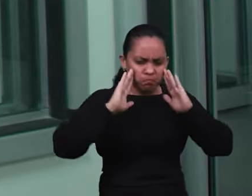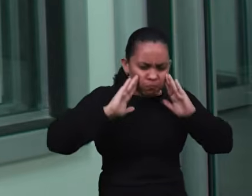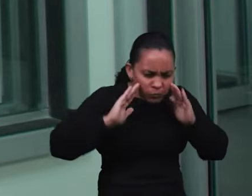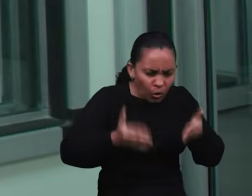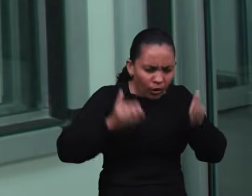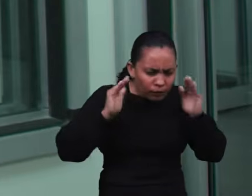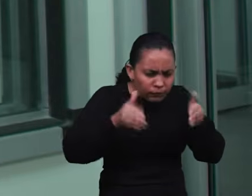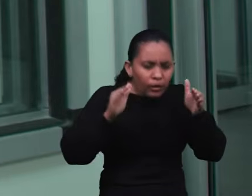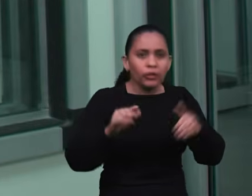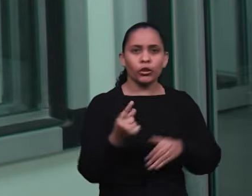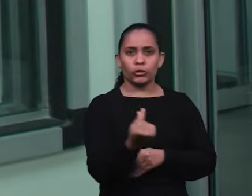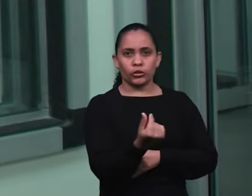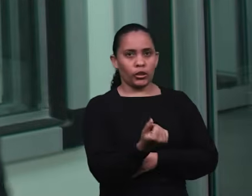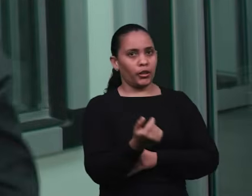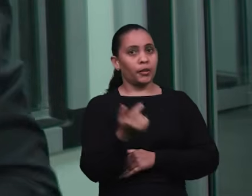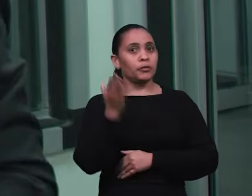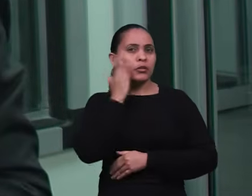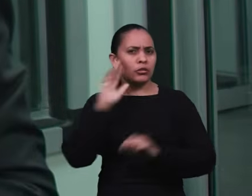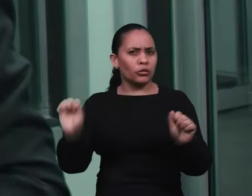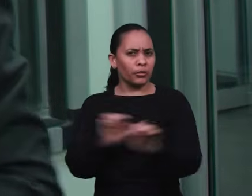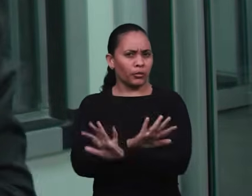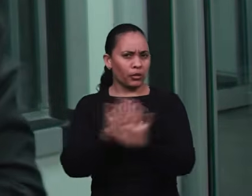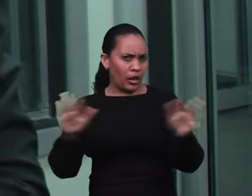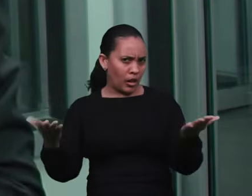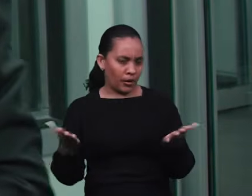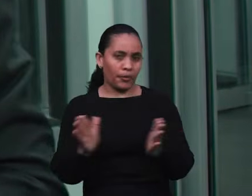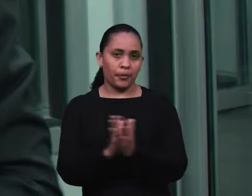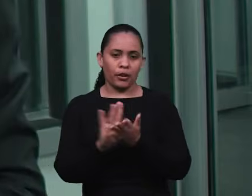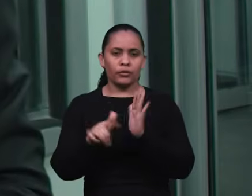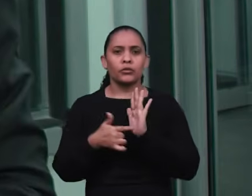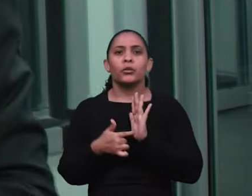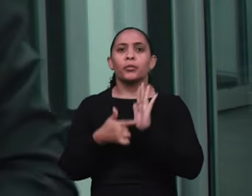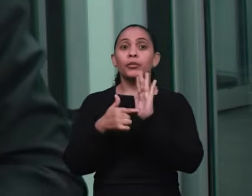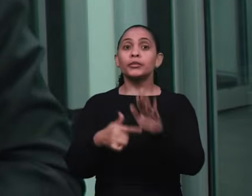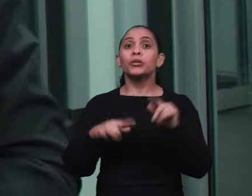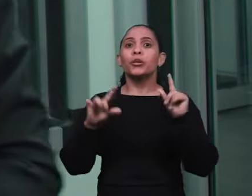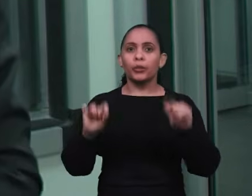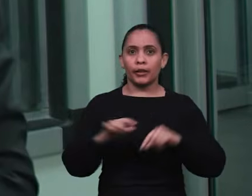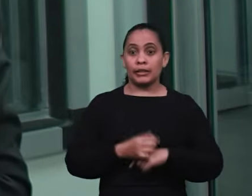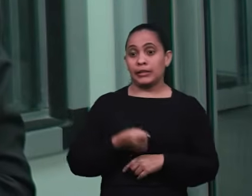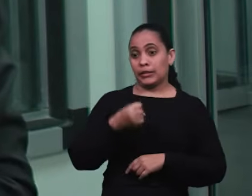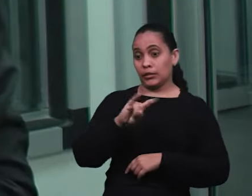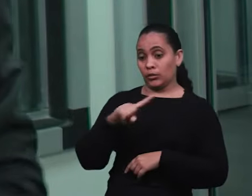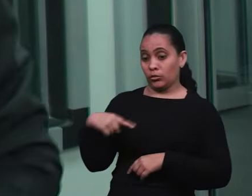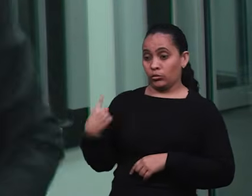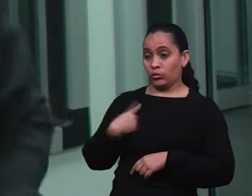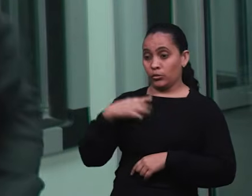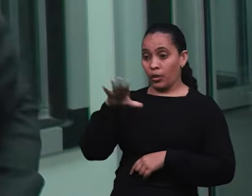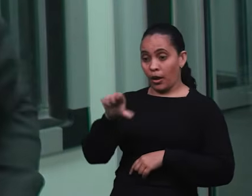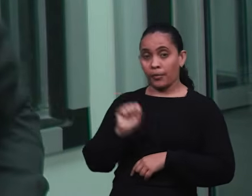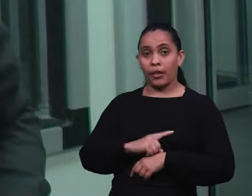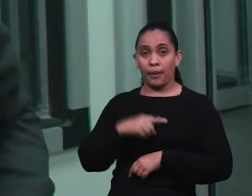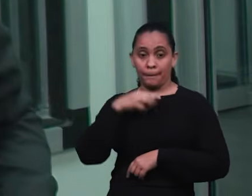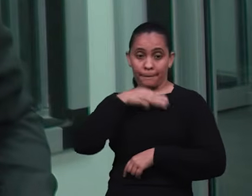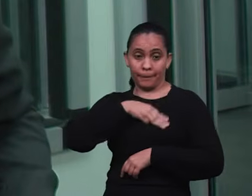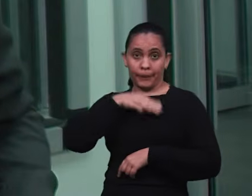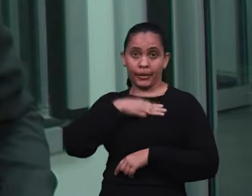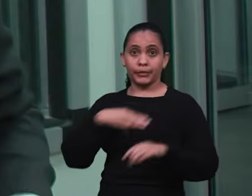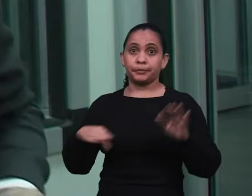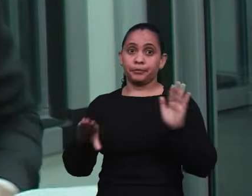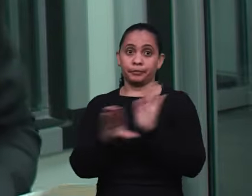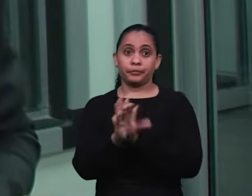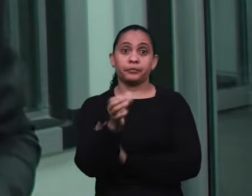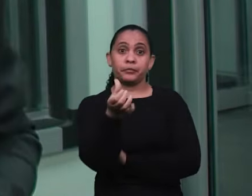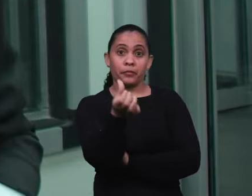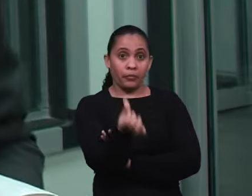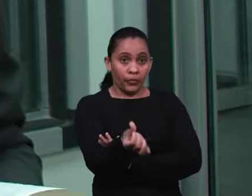dinheiro. Então, deixar bem claro para os irmãos. Então, o que a palavra do Senhor diz? Né? Se nós pegarmos lá em Mateus, né,